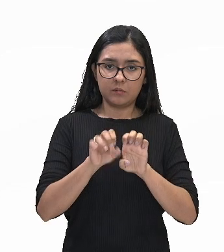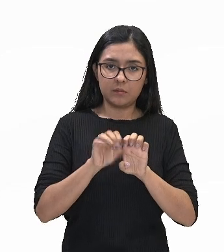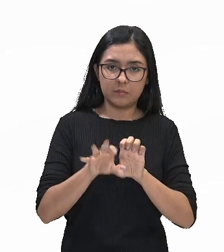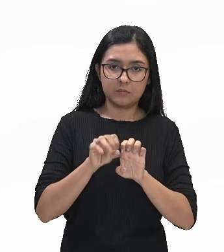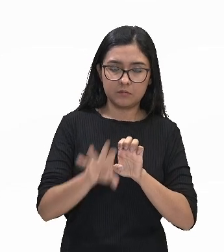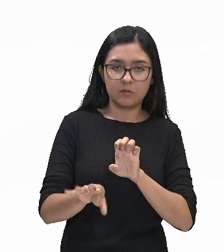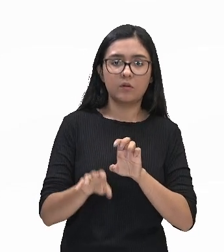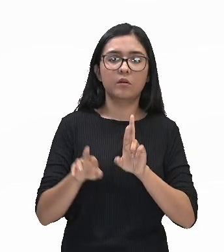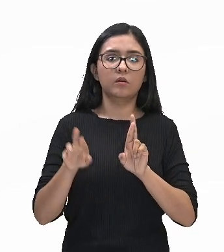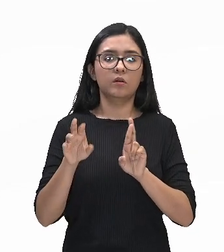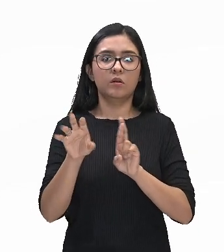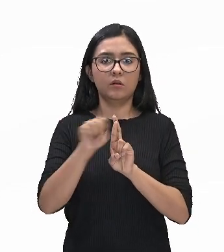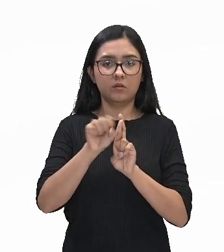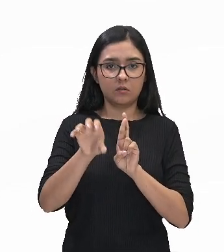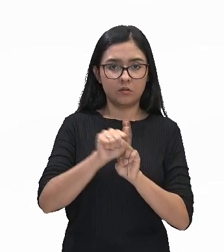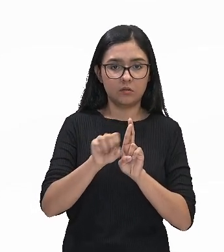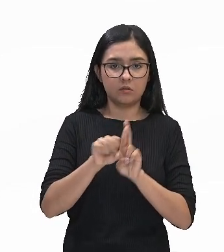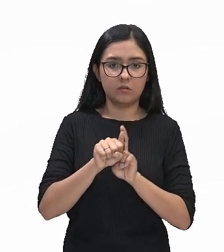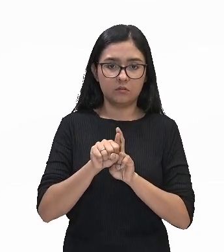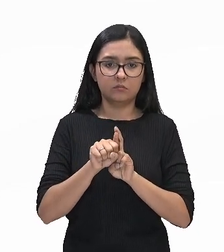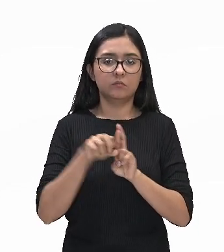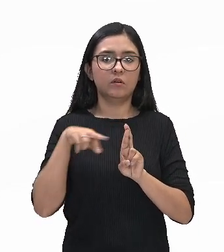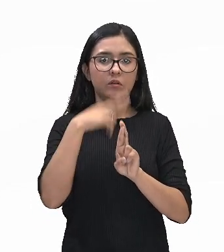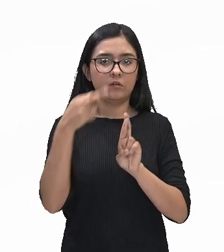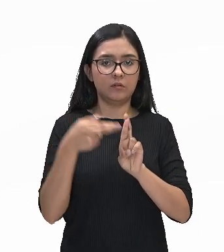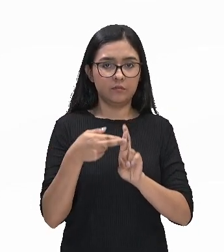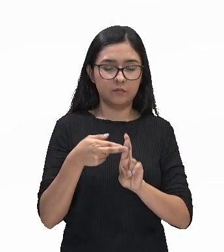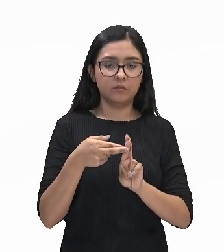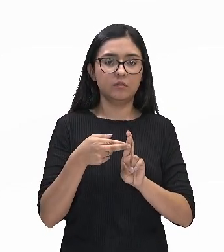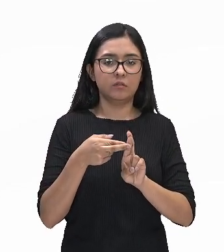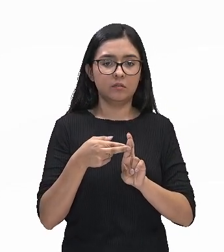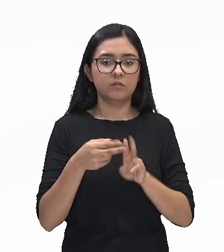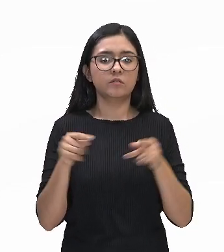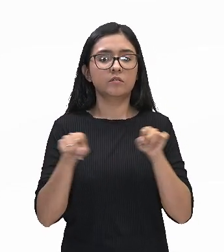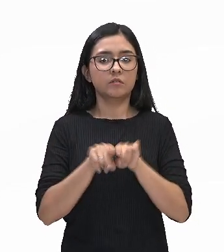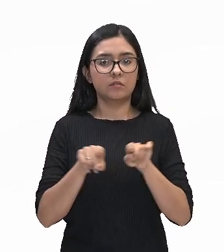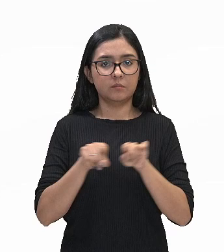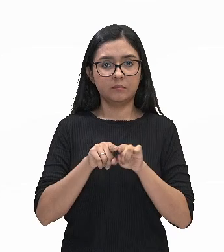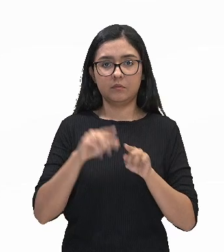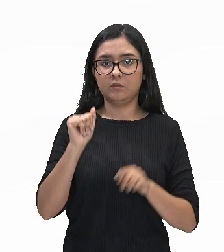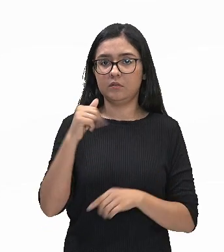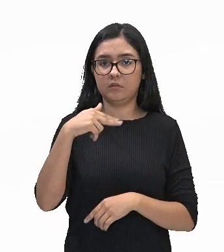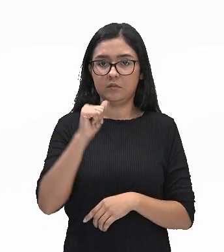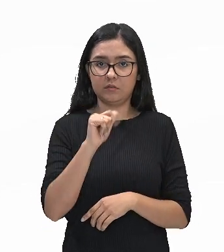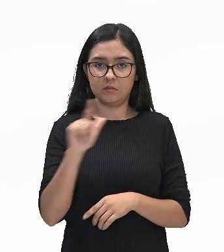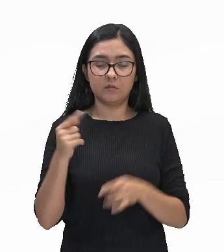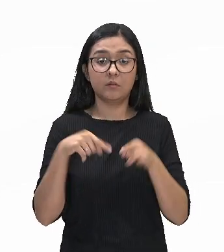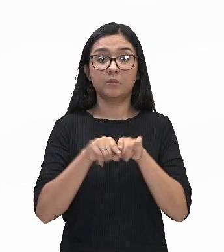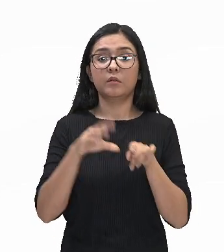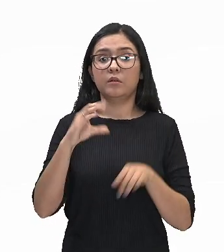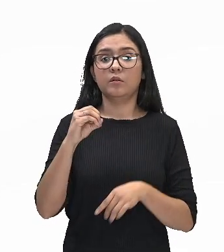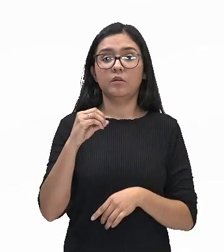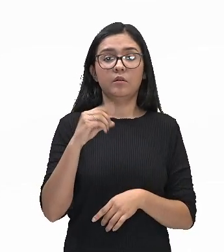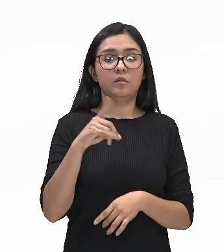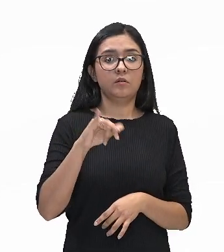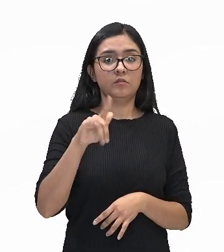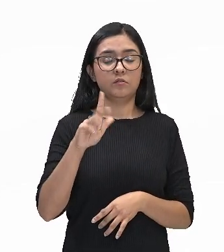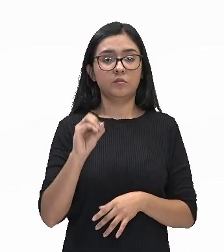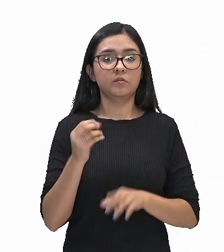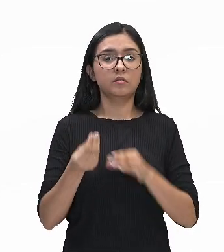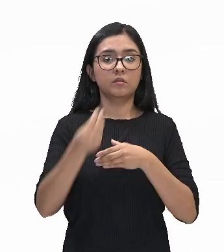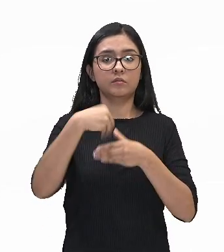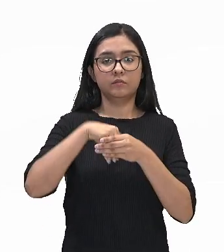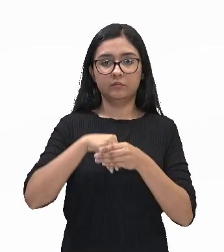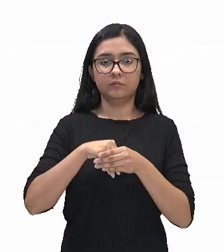receptor, o referente à mensagem, o canal e o código dentro das funções da linguagem. A